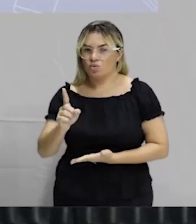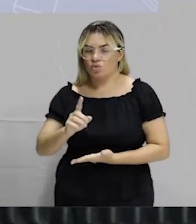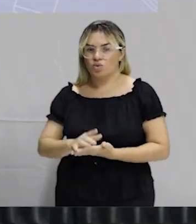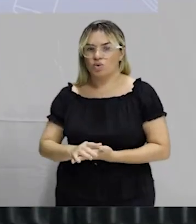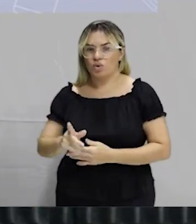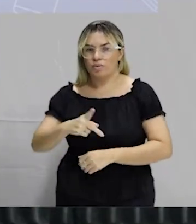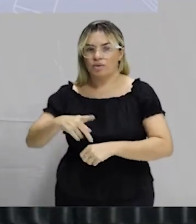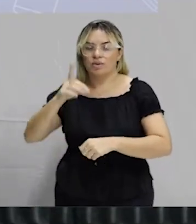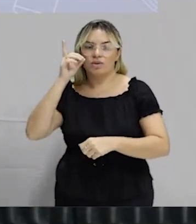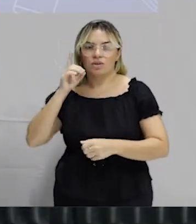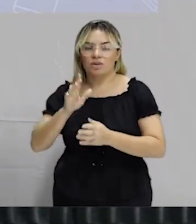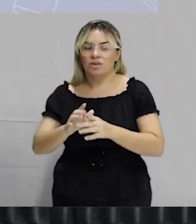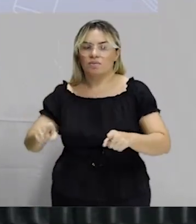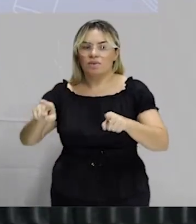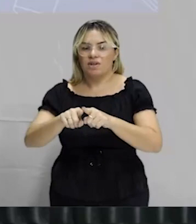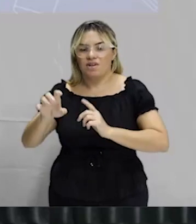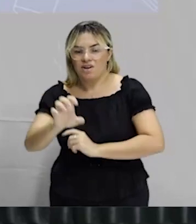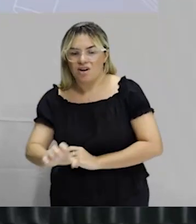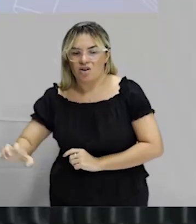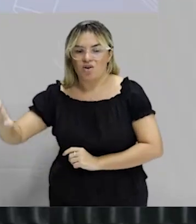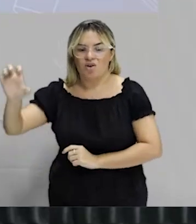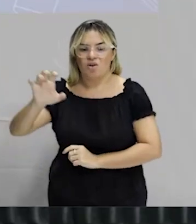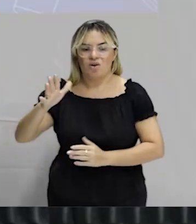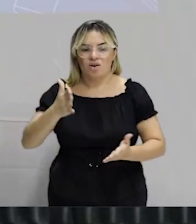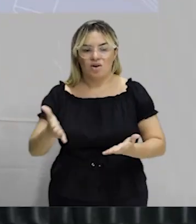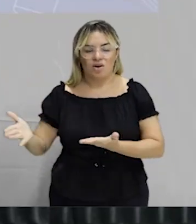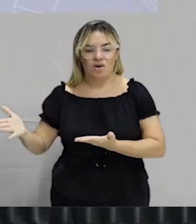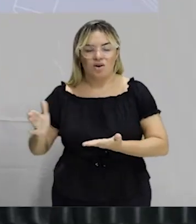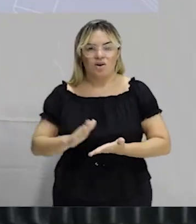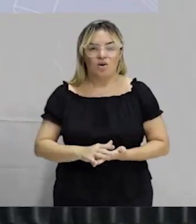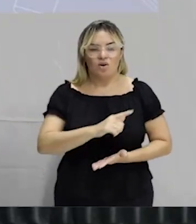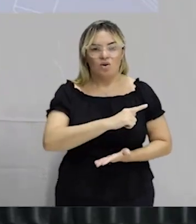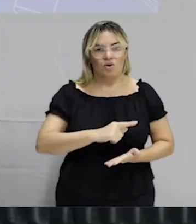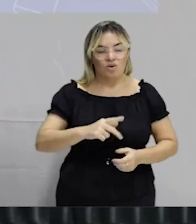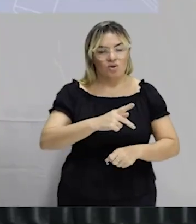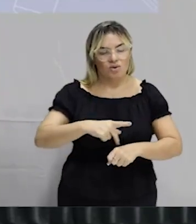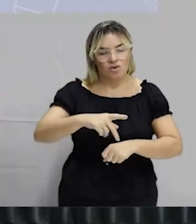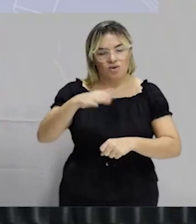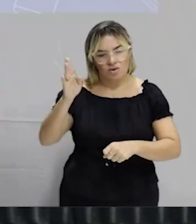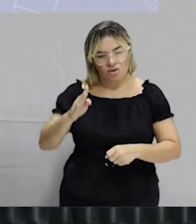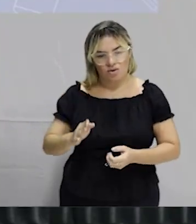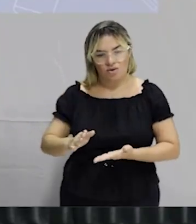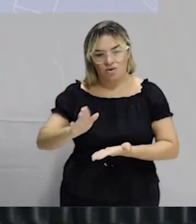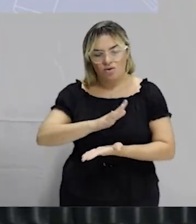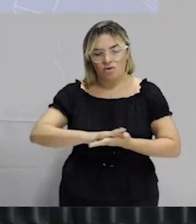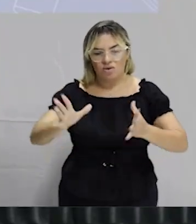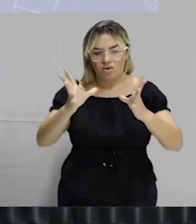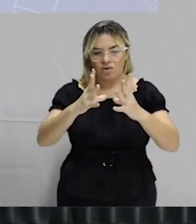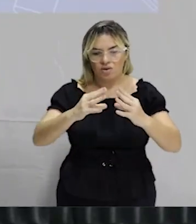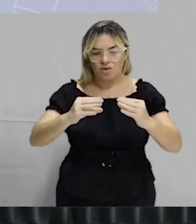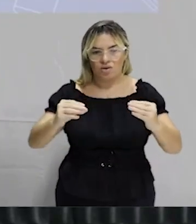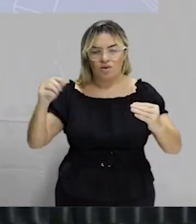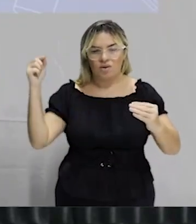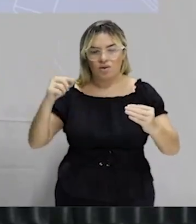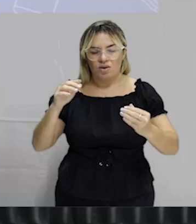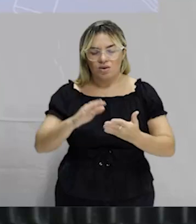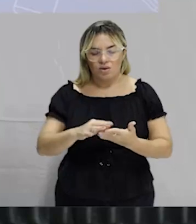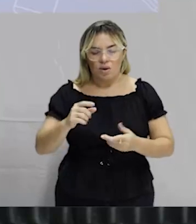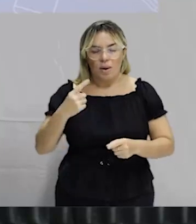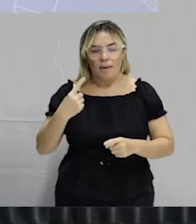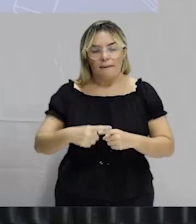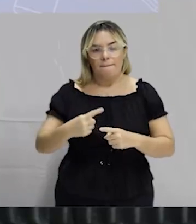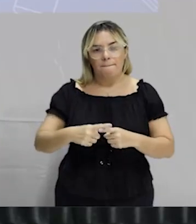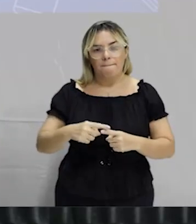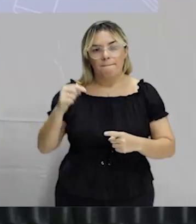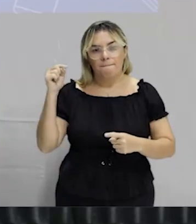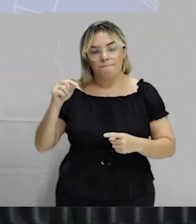Europa. E o crédito do governo desaparecera com a evaporação das reservas, ou seja, se comprou muito café durante